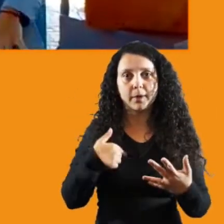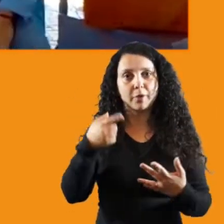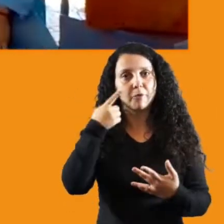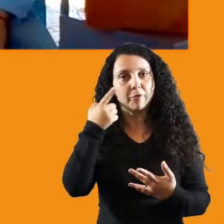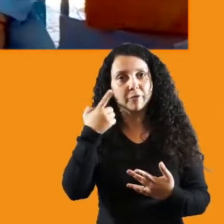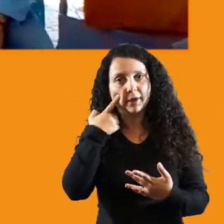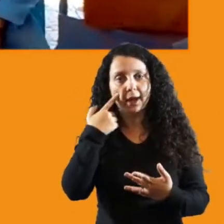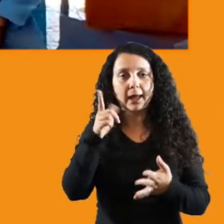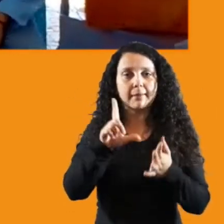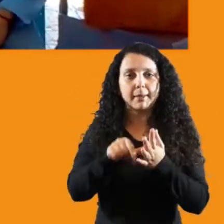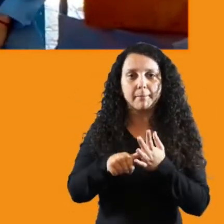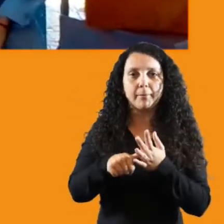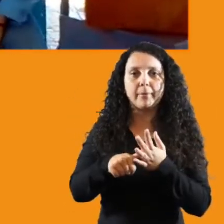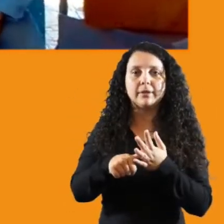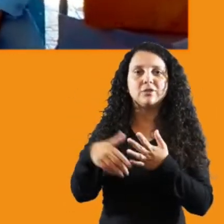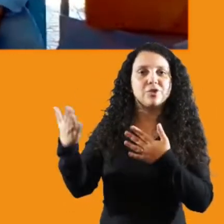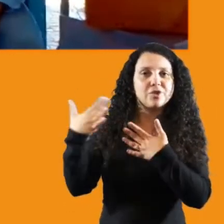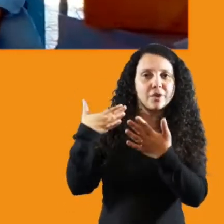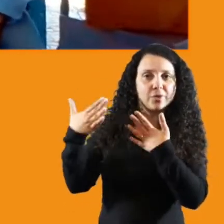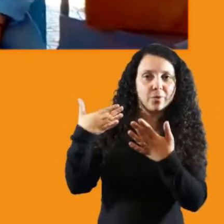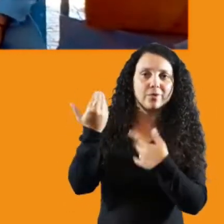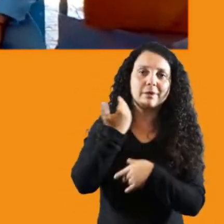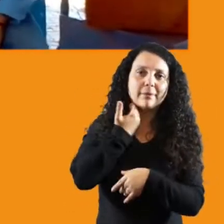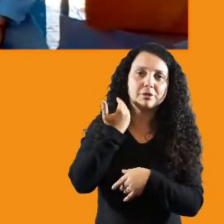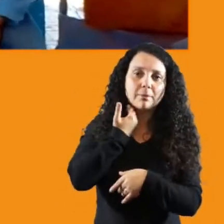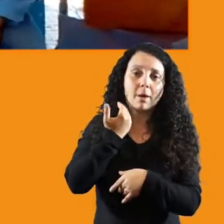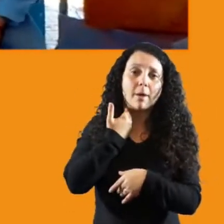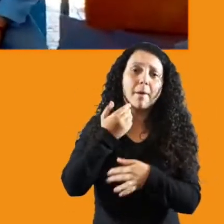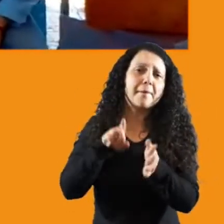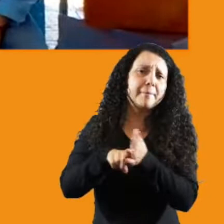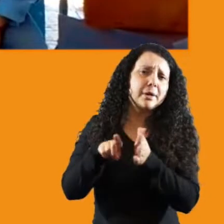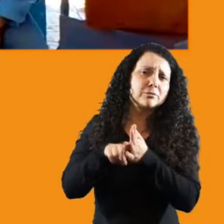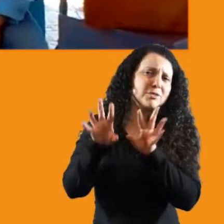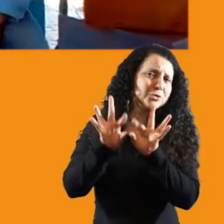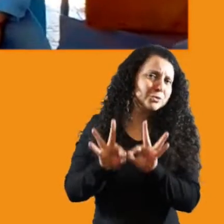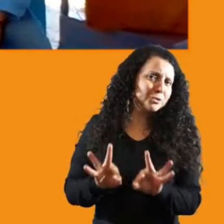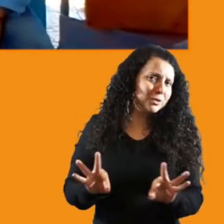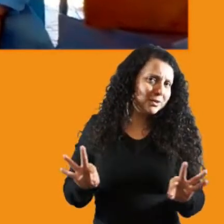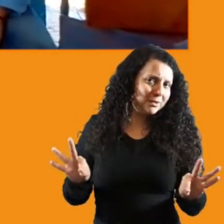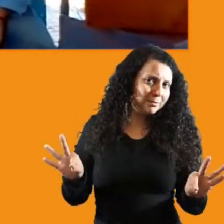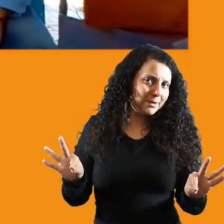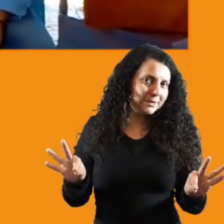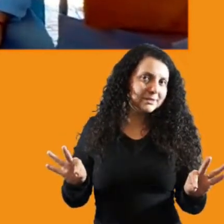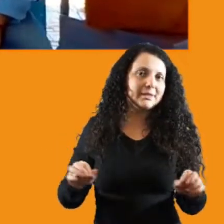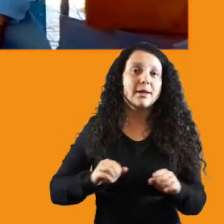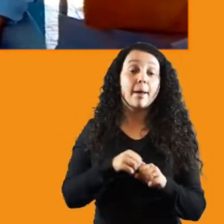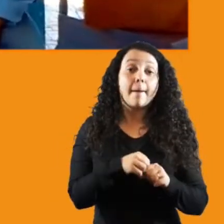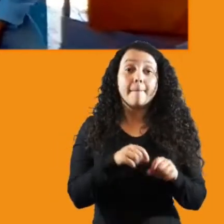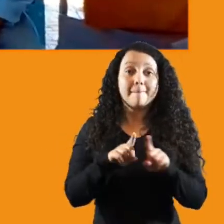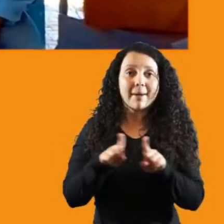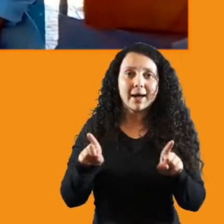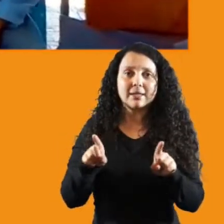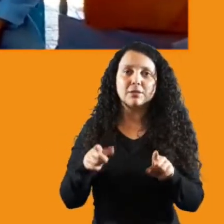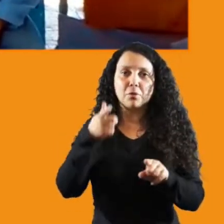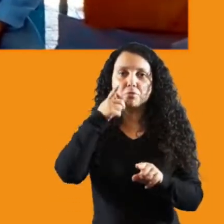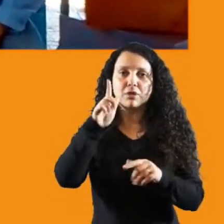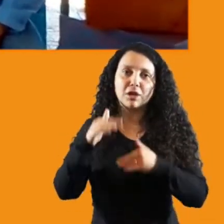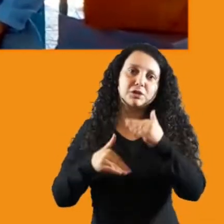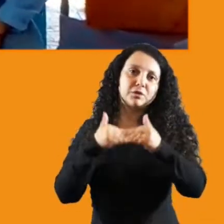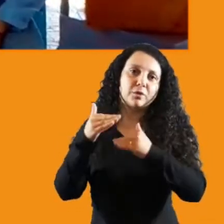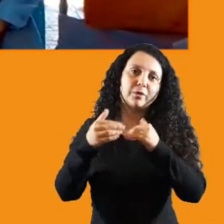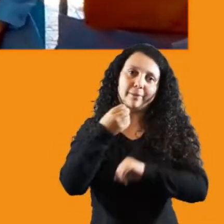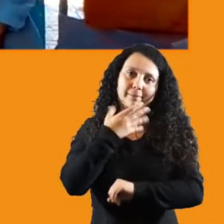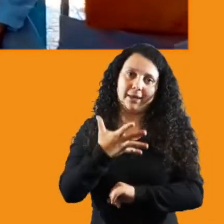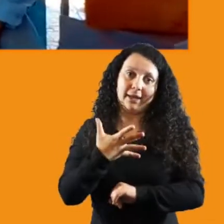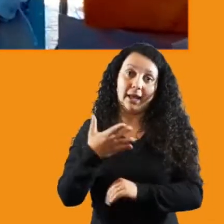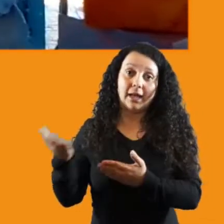papo para minhas perguntas, né, bem simples, que daqui a pouco, né, em cima dessa simplicidade a gente consegue desenvolver melhor, tá? Então, tragam a